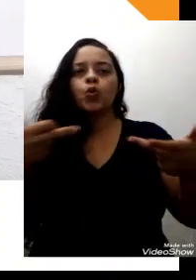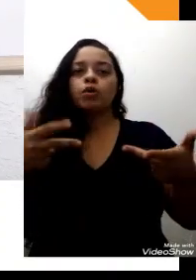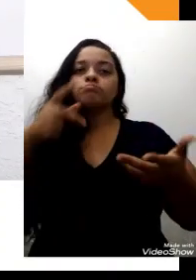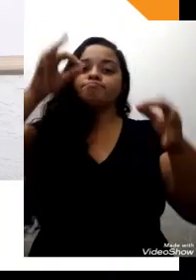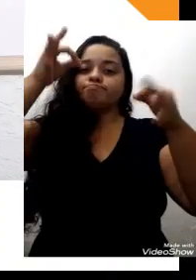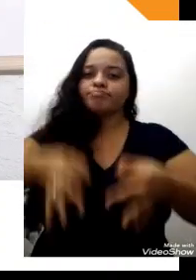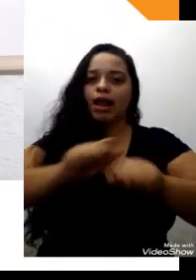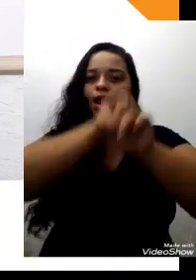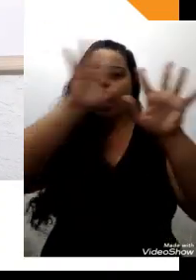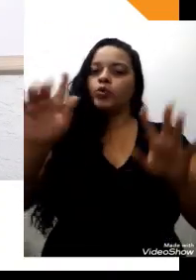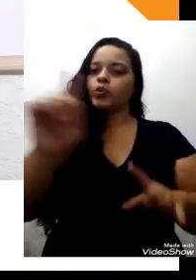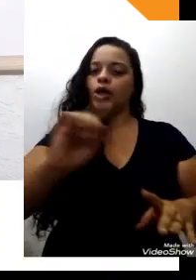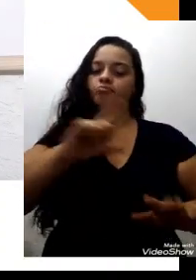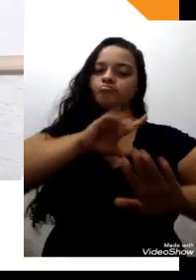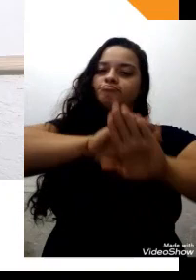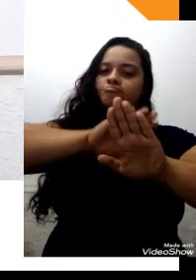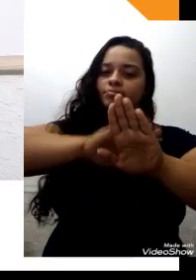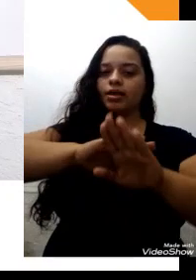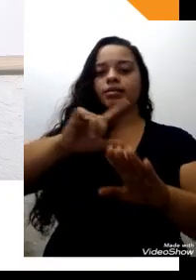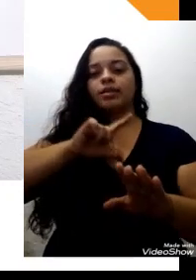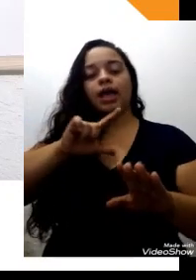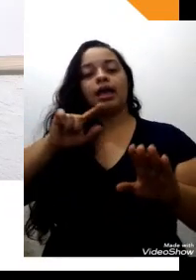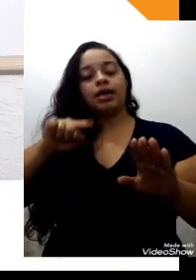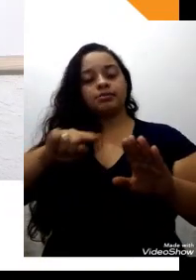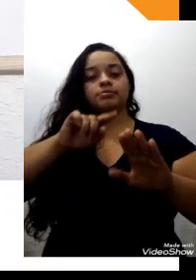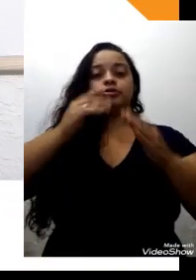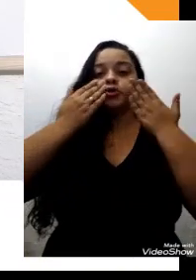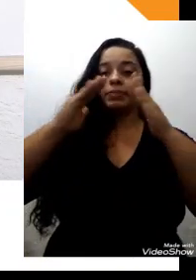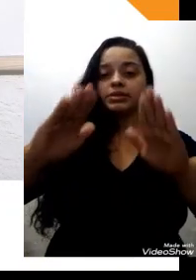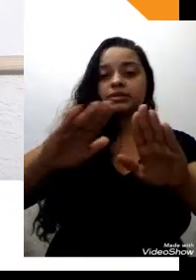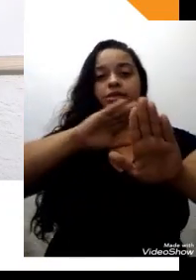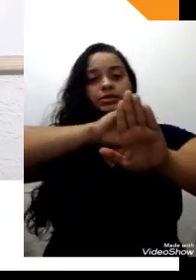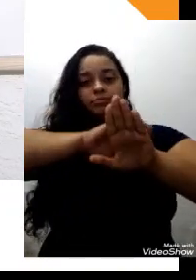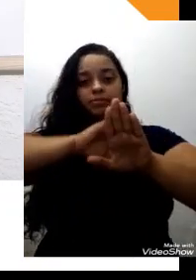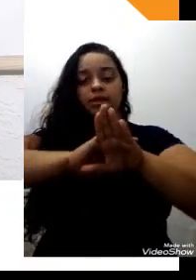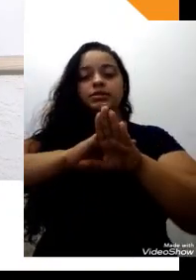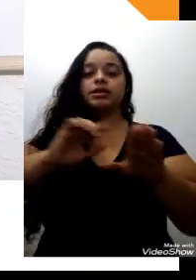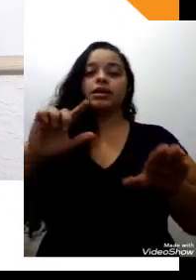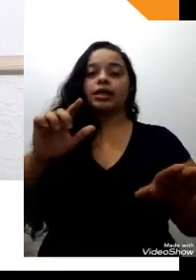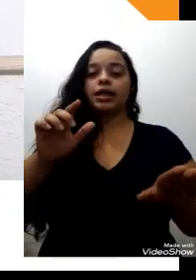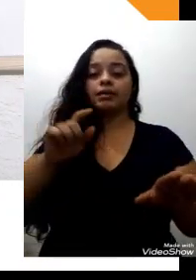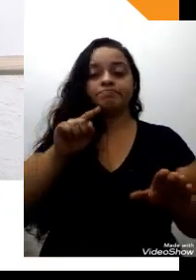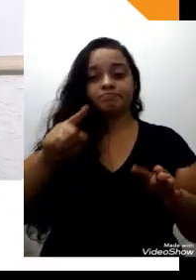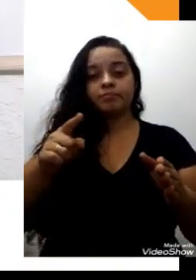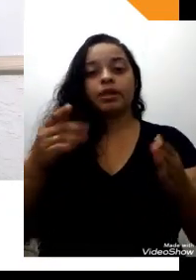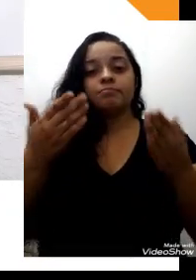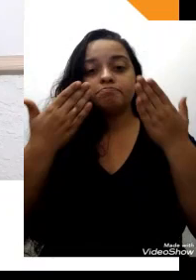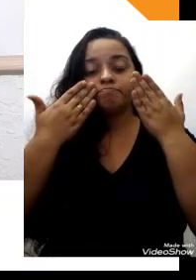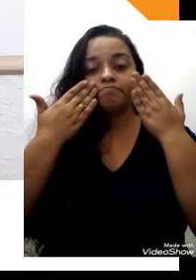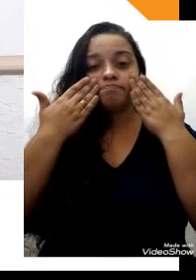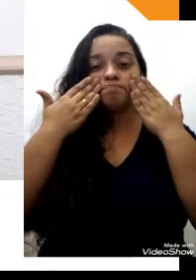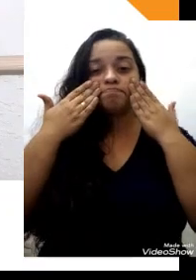a grande diferença entre a tese explícita e a tese implícita é de que, na tese